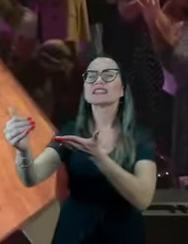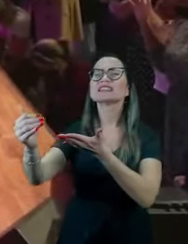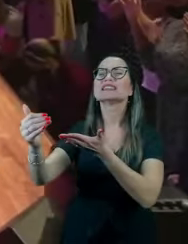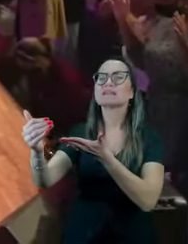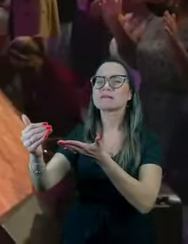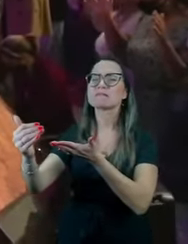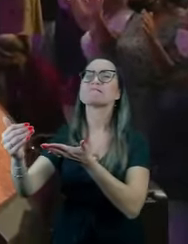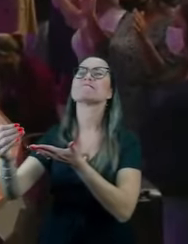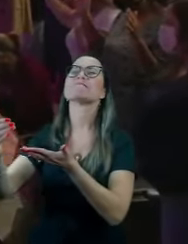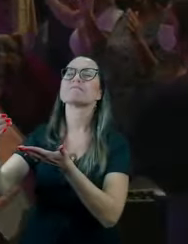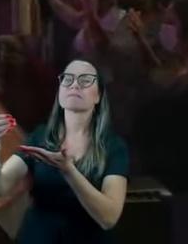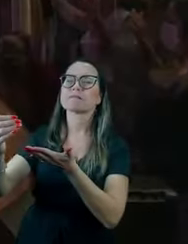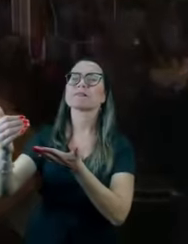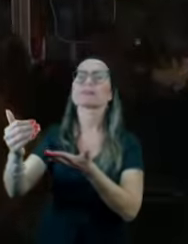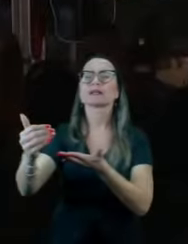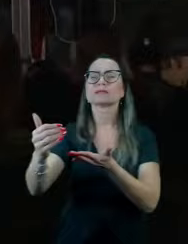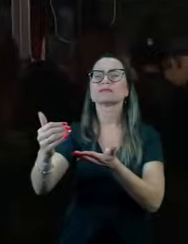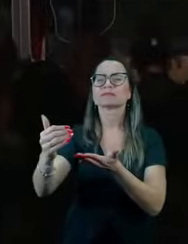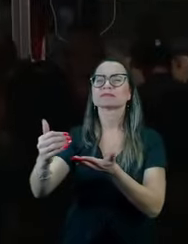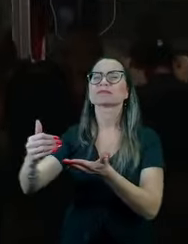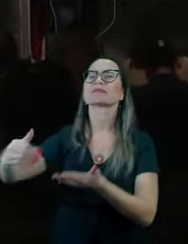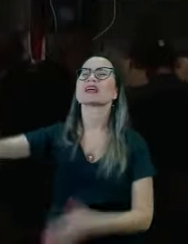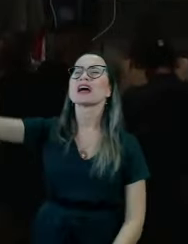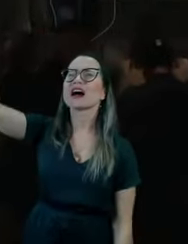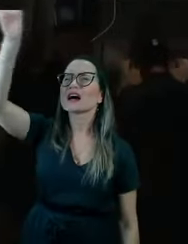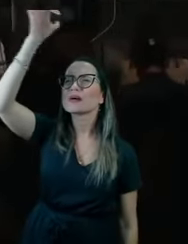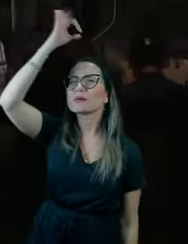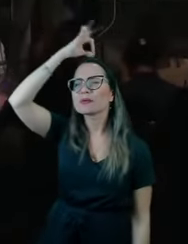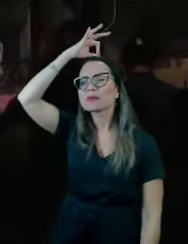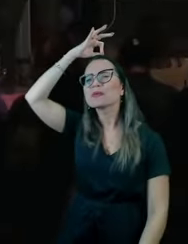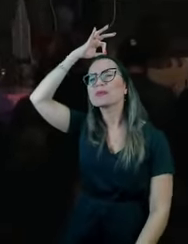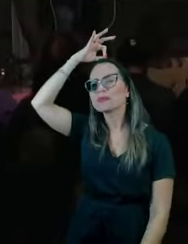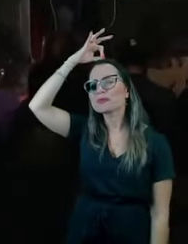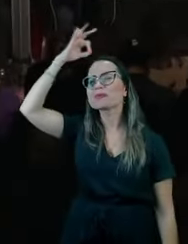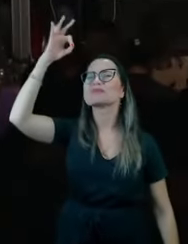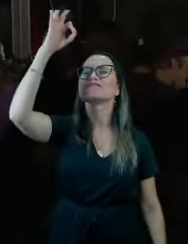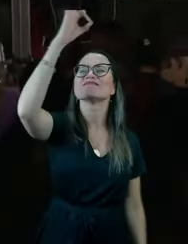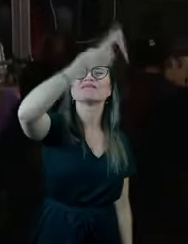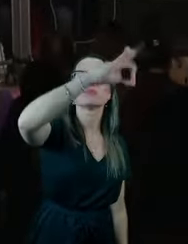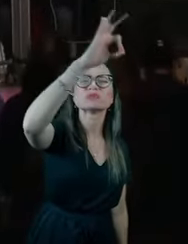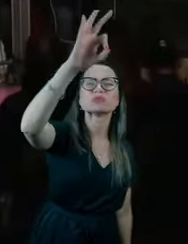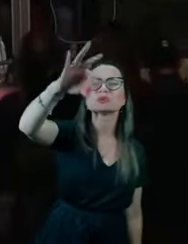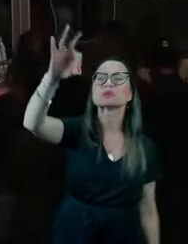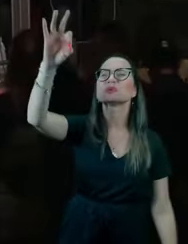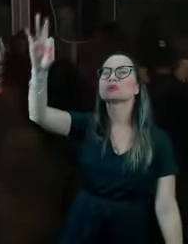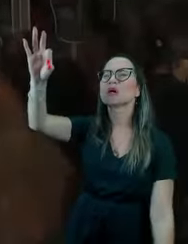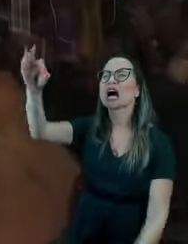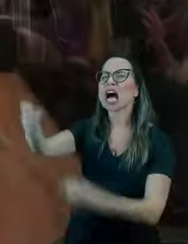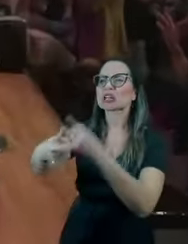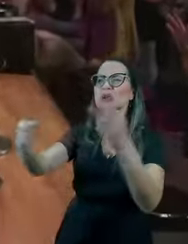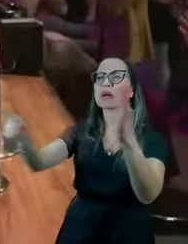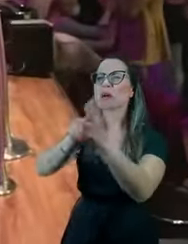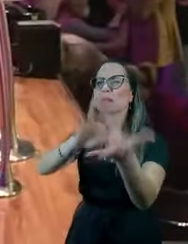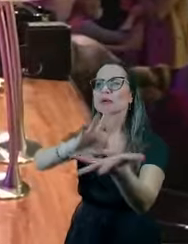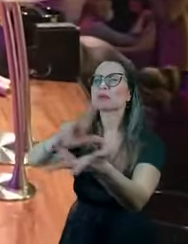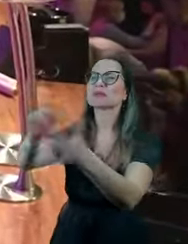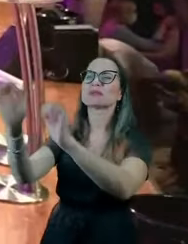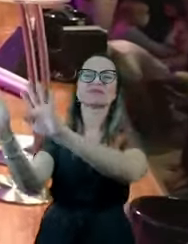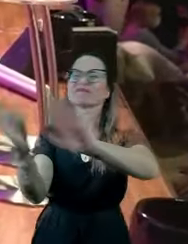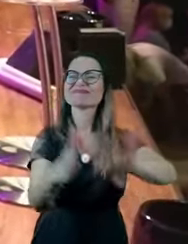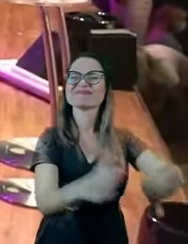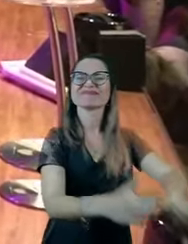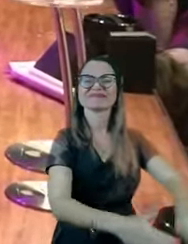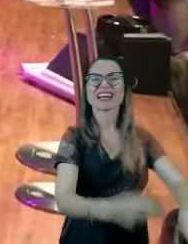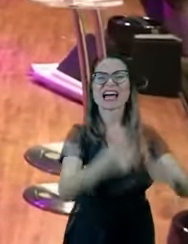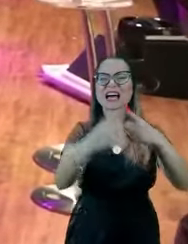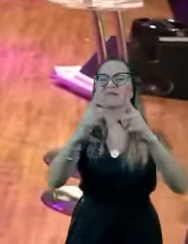tua mesa. Começa a alimentar eles, não mais com os alimentos do mundo, não mais com os alimentos do entretenimento,